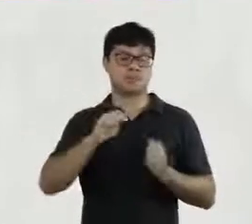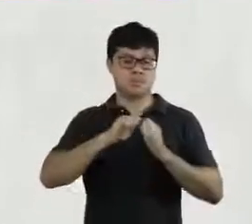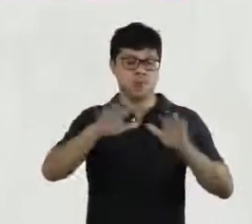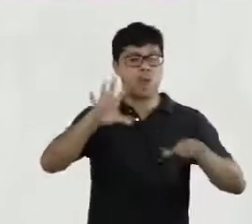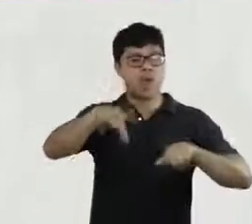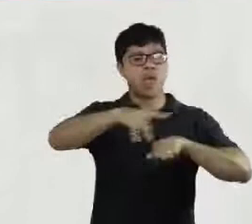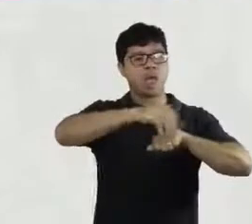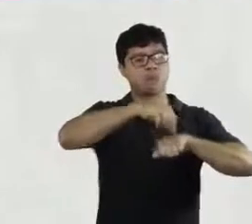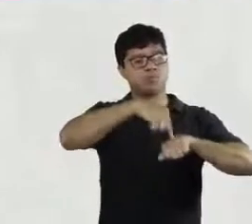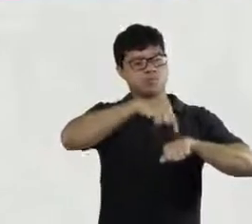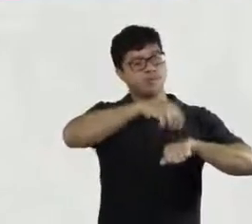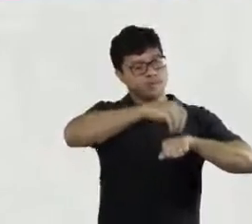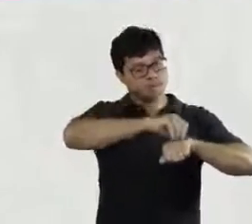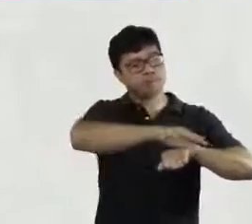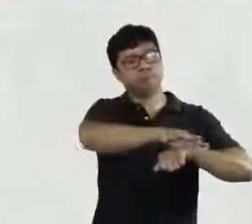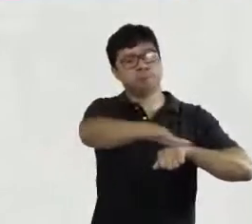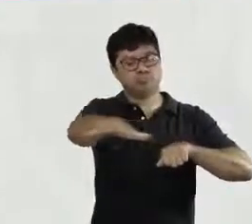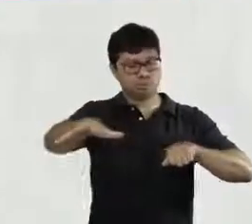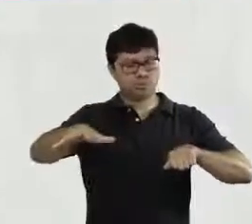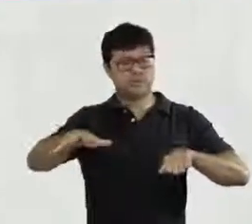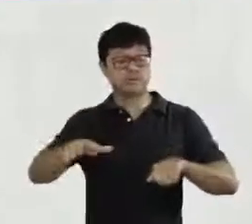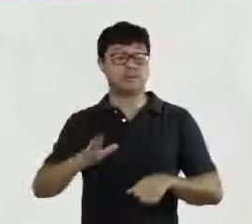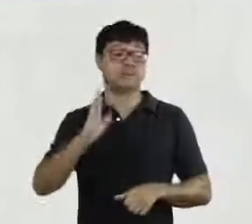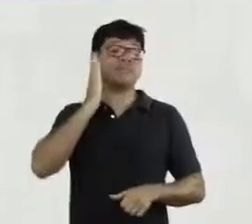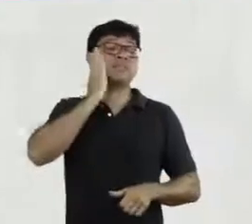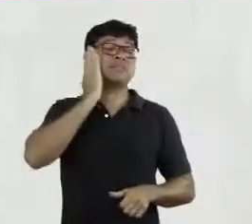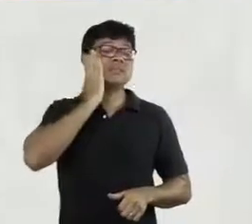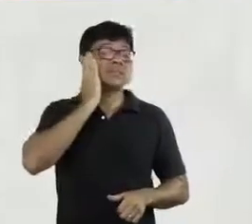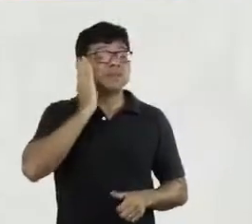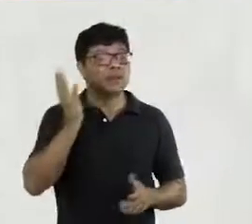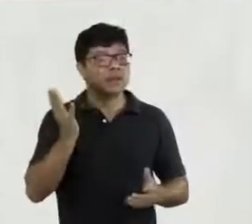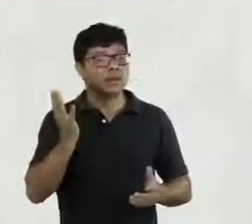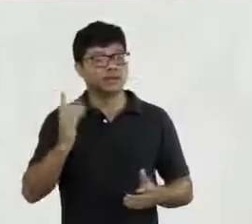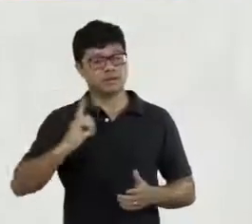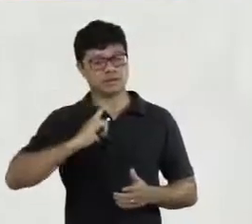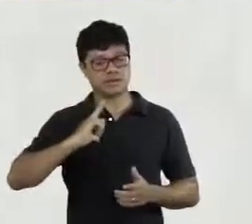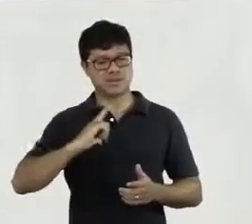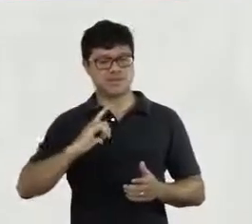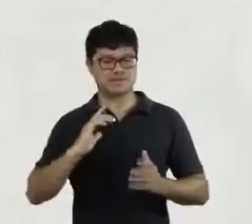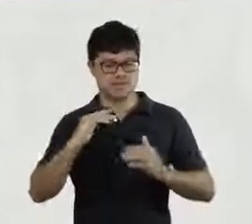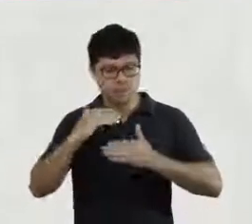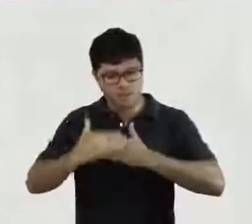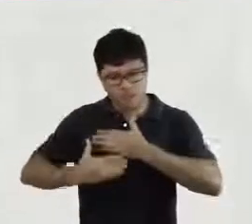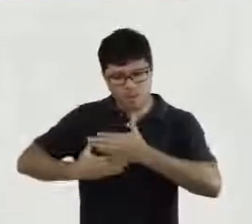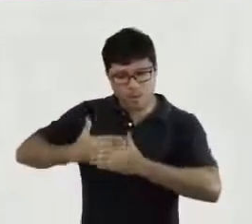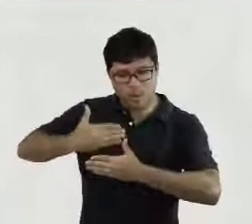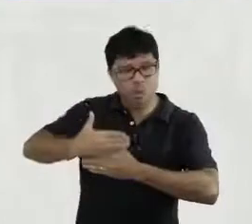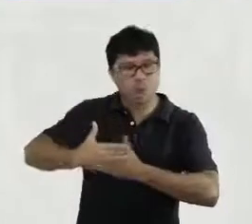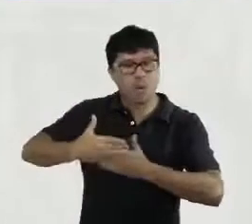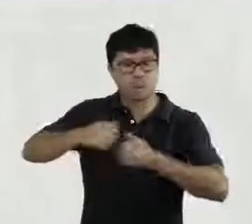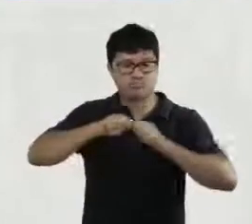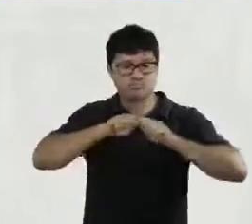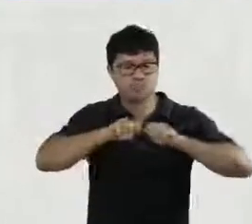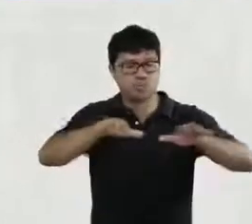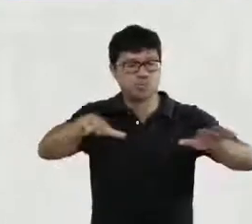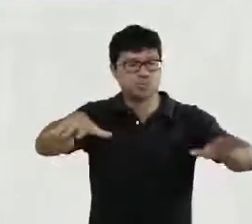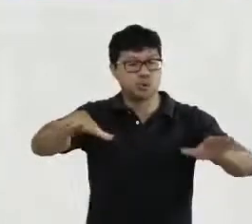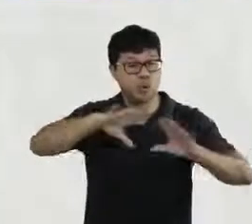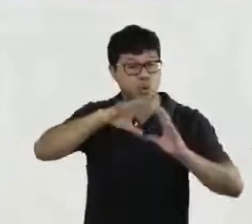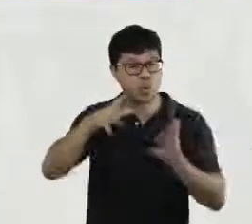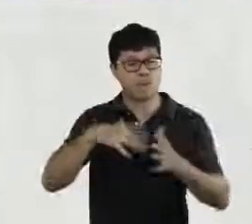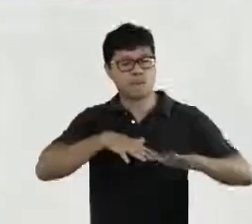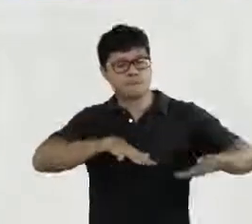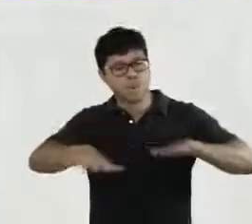é o conhecimento. Considerando que esteja em processo de universalização, com